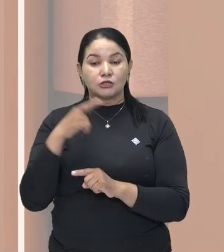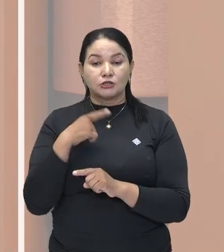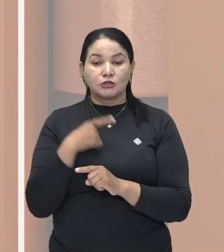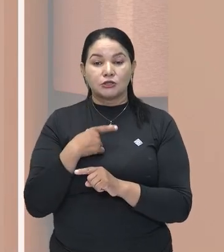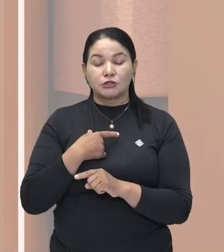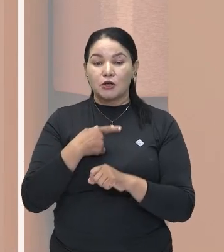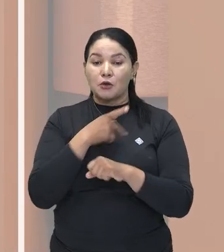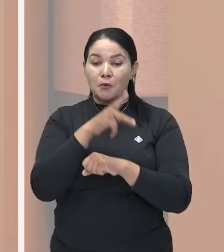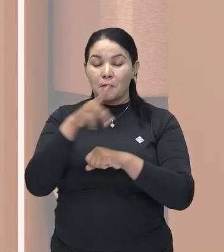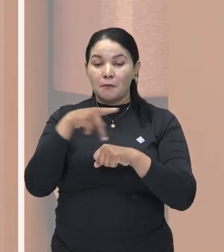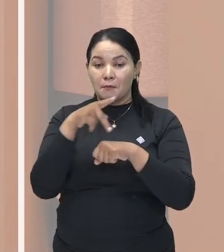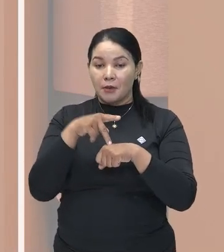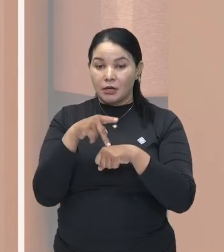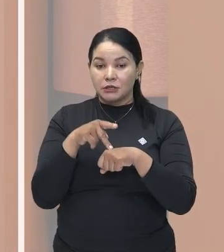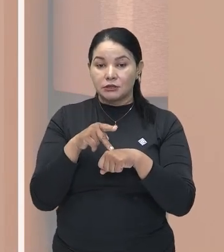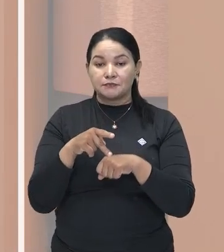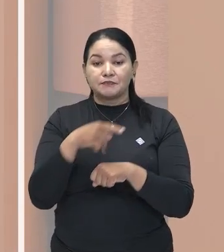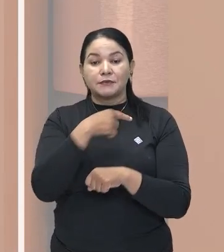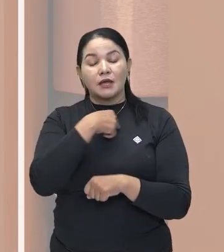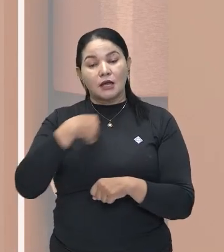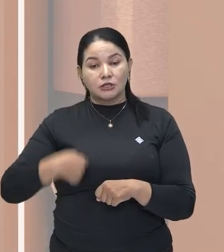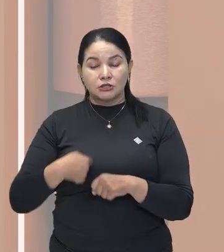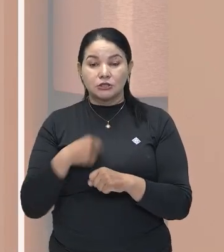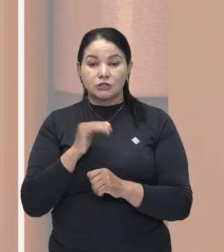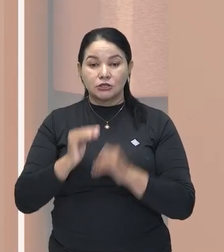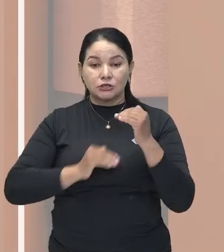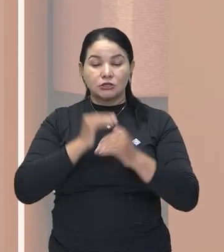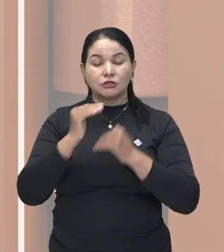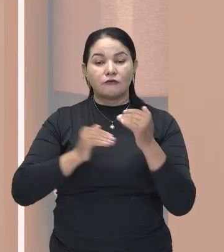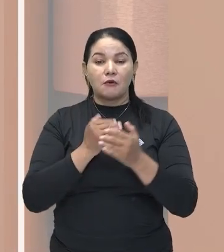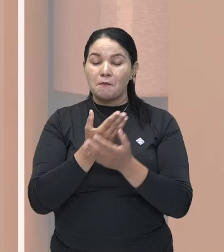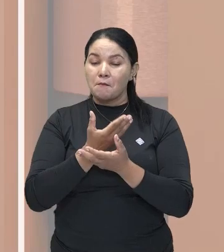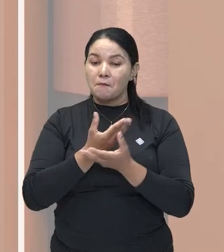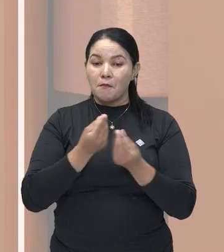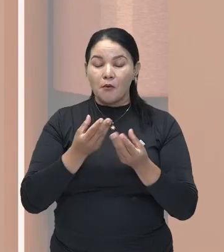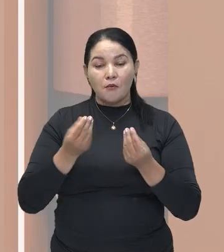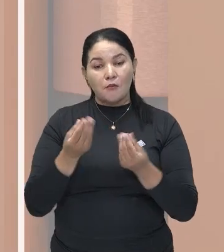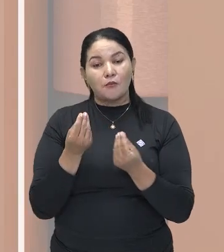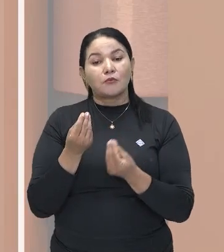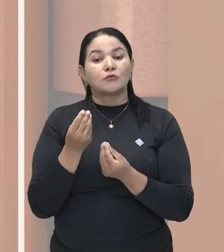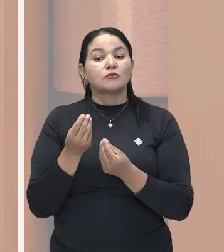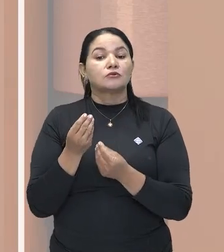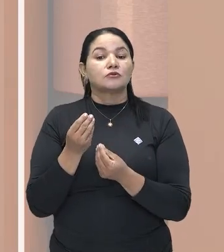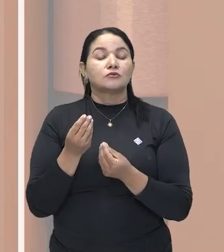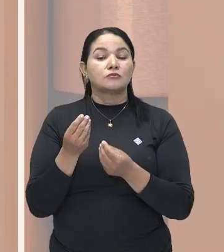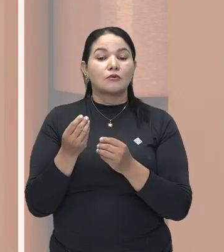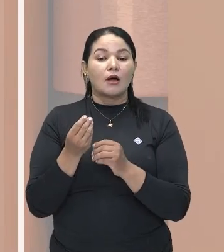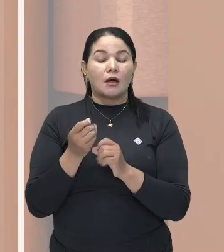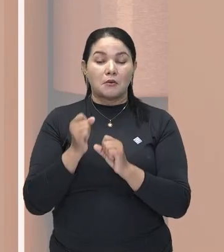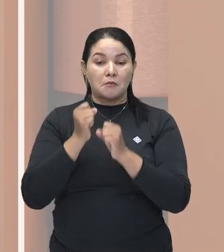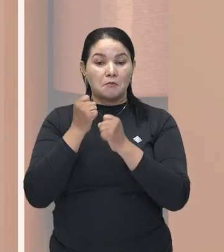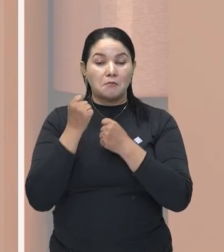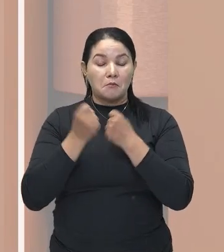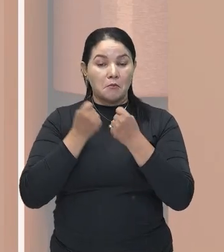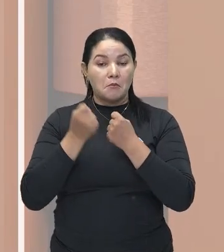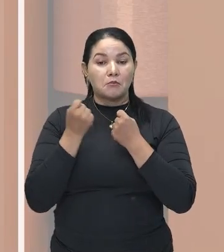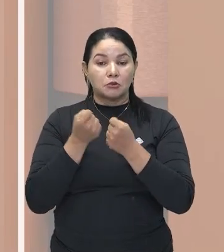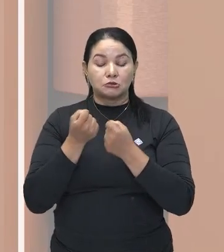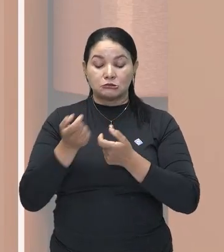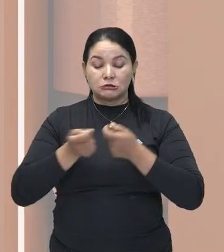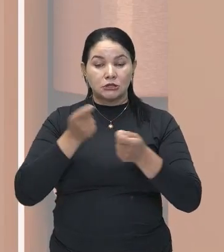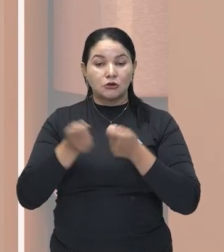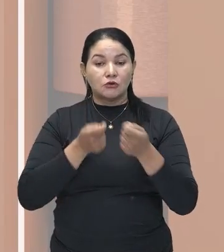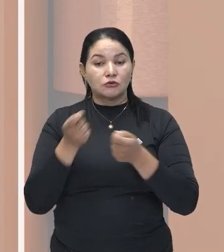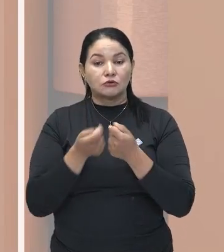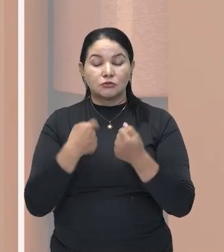que começa a se desenvolver também muito em relação a esse poder econômico junto com os Estados